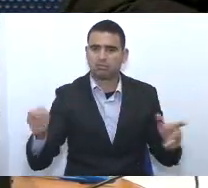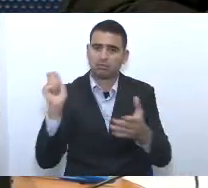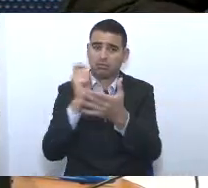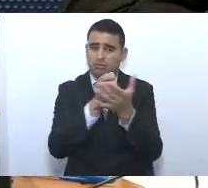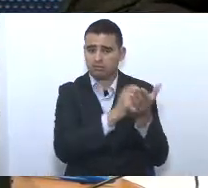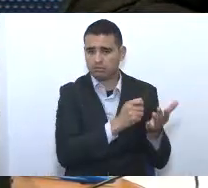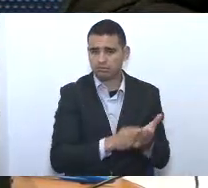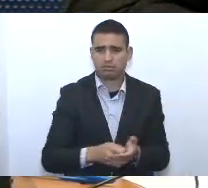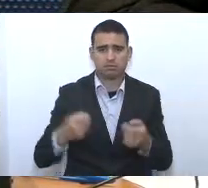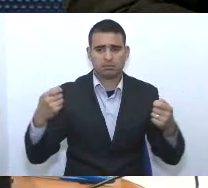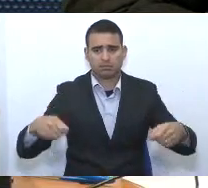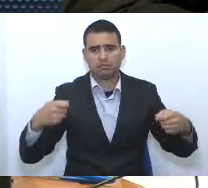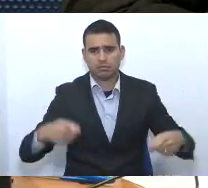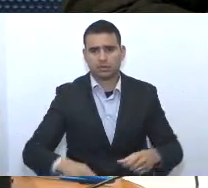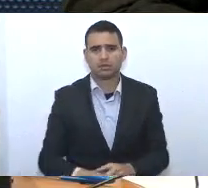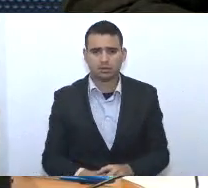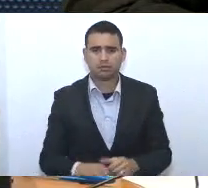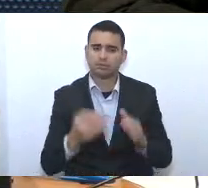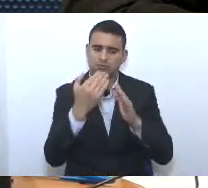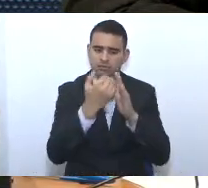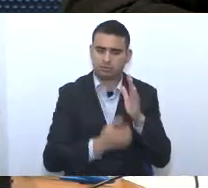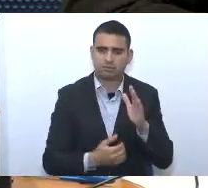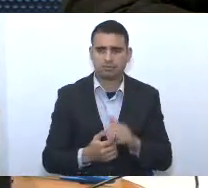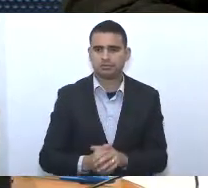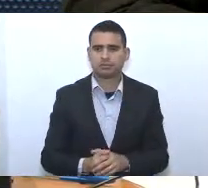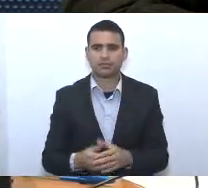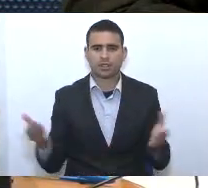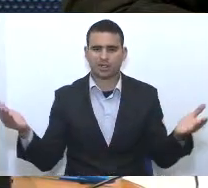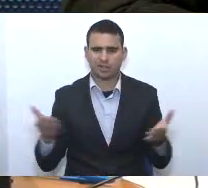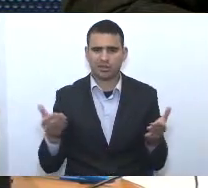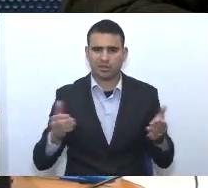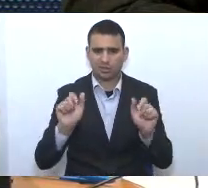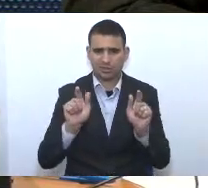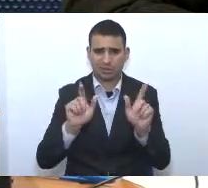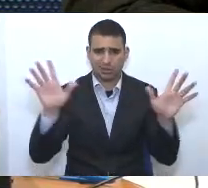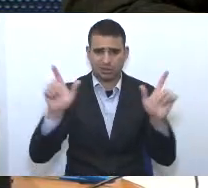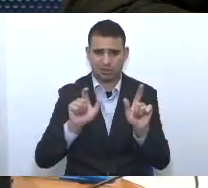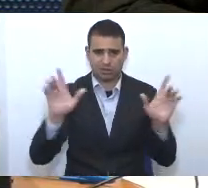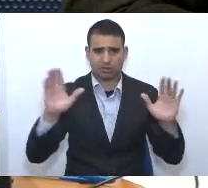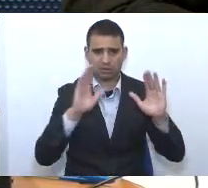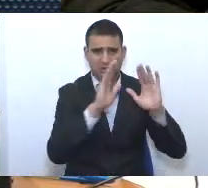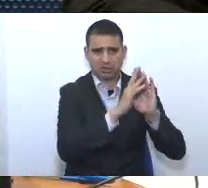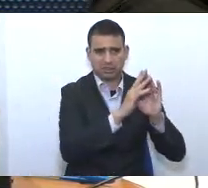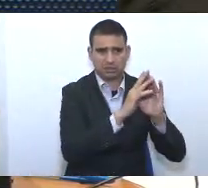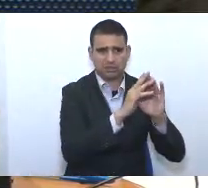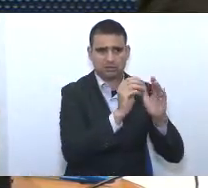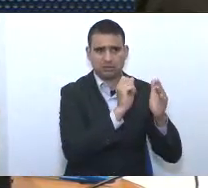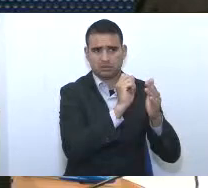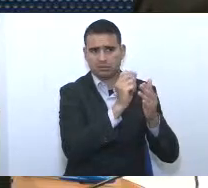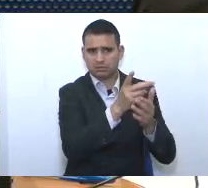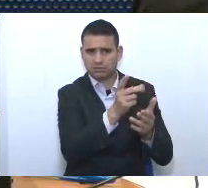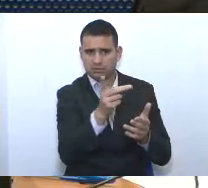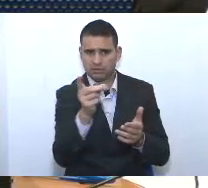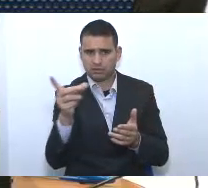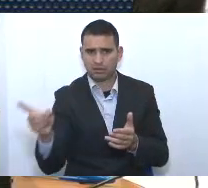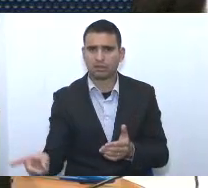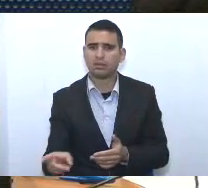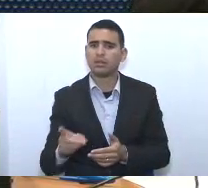aluguéis, também em função da valorização dos imóveis na cidade de Guarulhos, aumentando de forma significativa